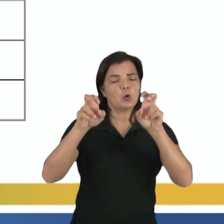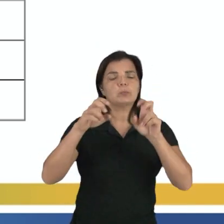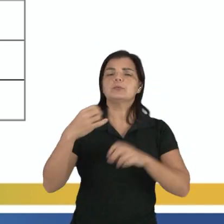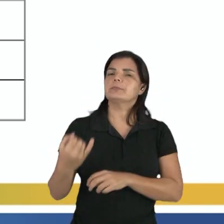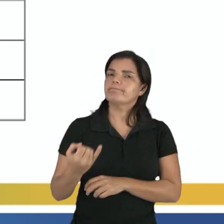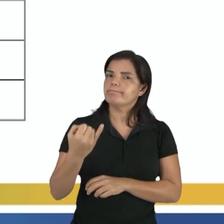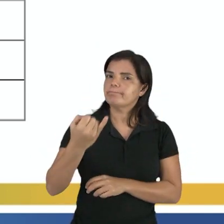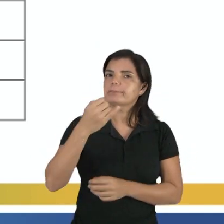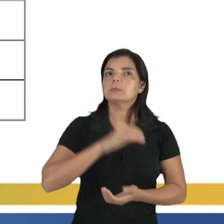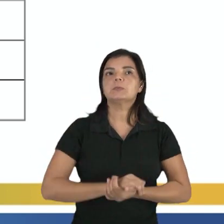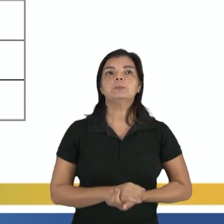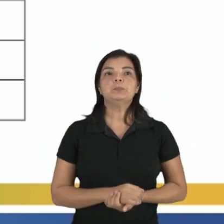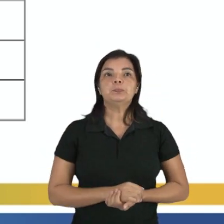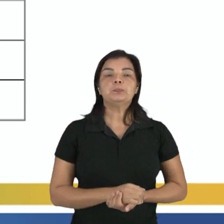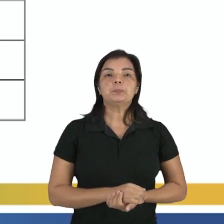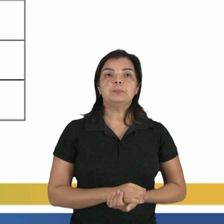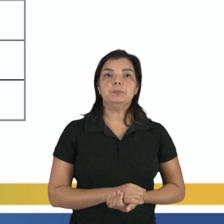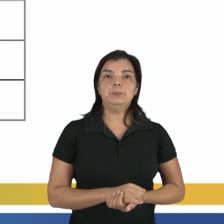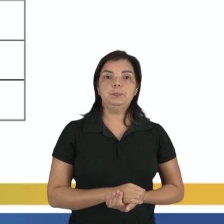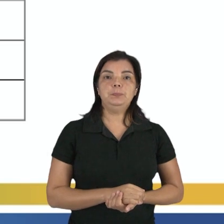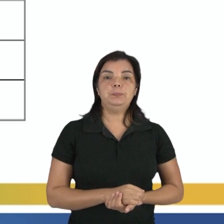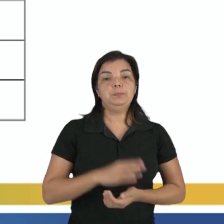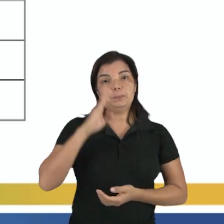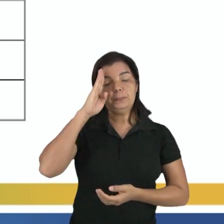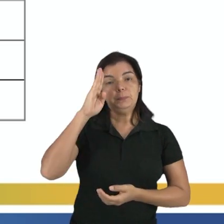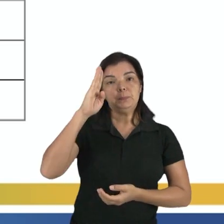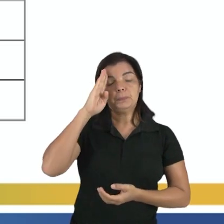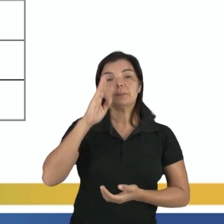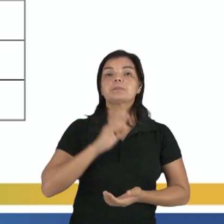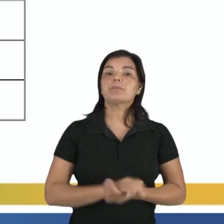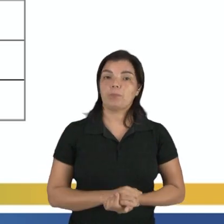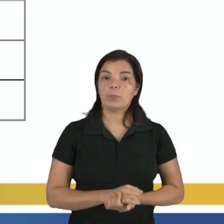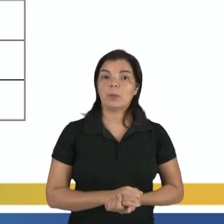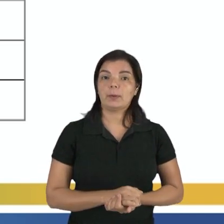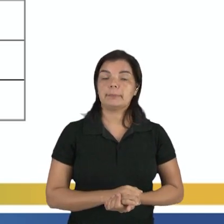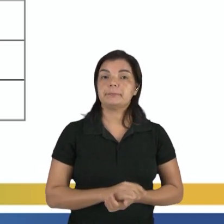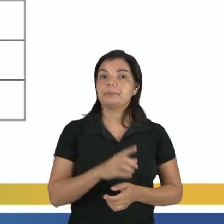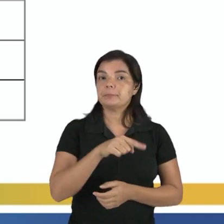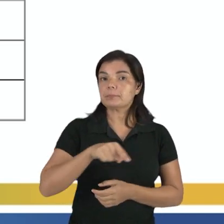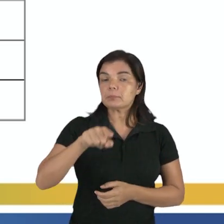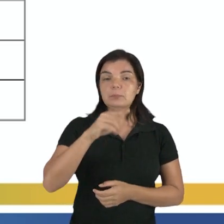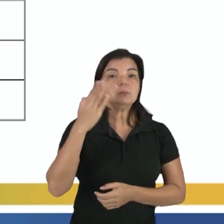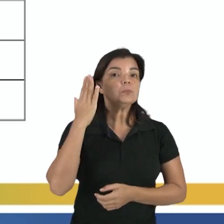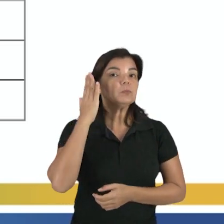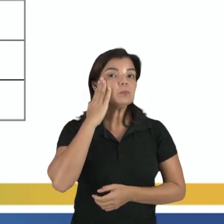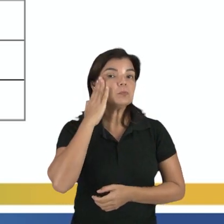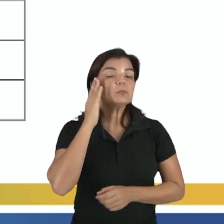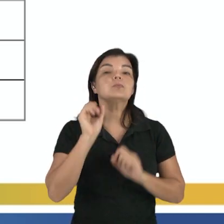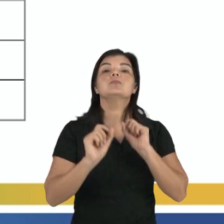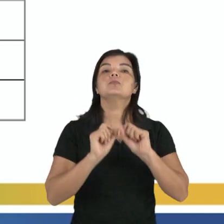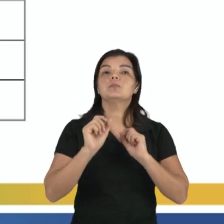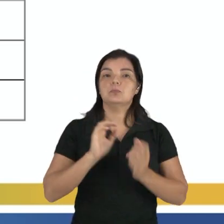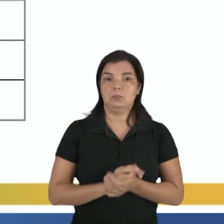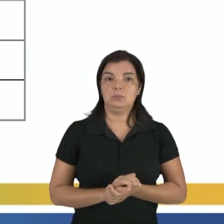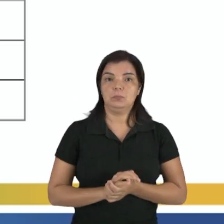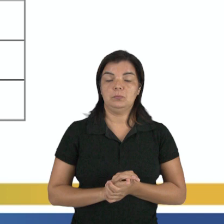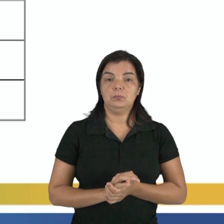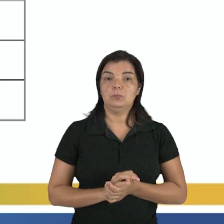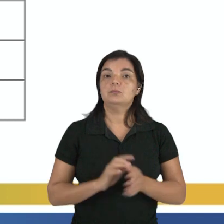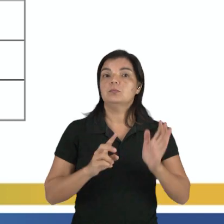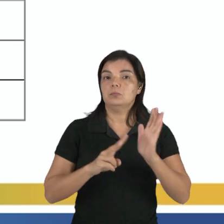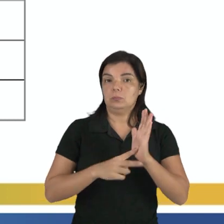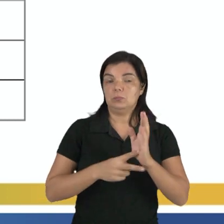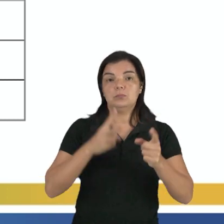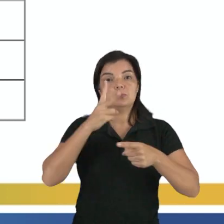muito recorrente tá e a as principais os principais conceitos que você tem que ter o seguinte na